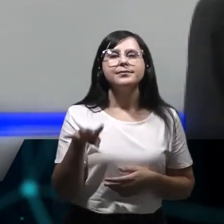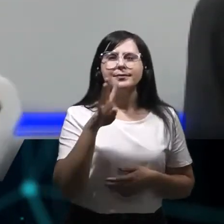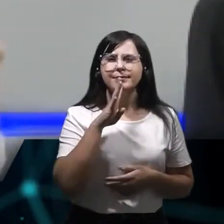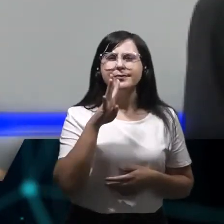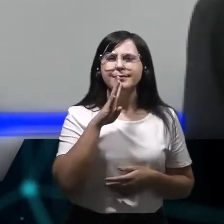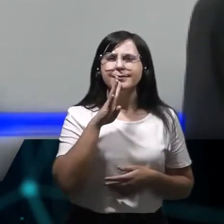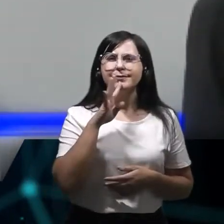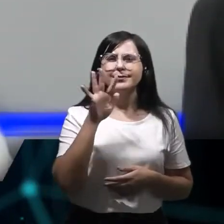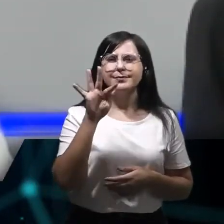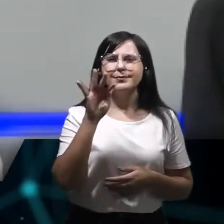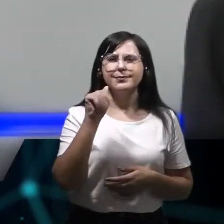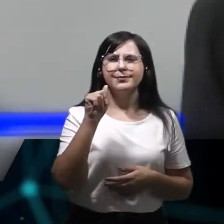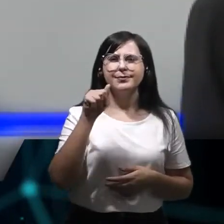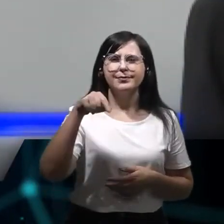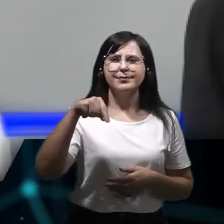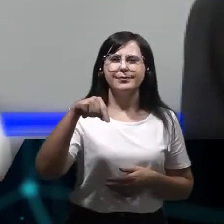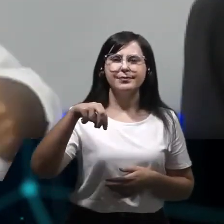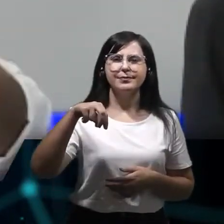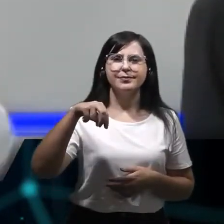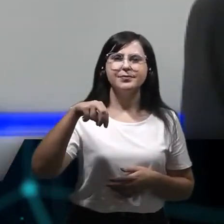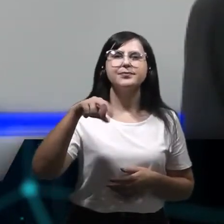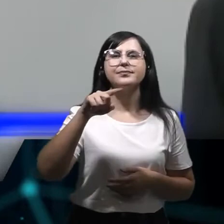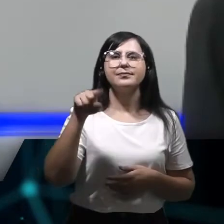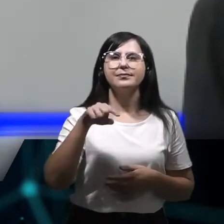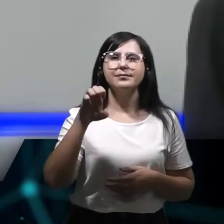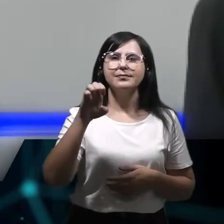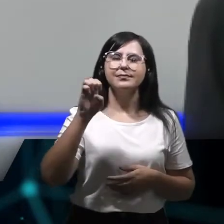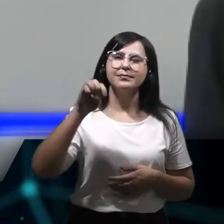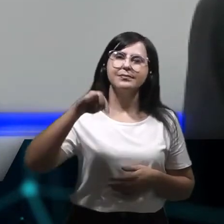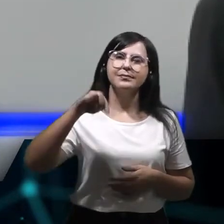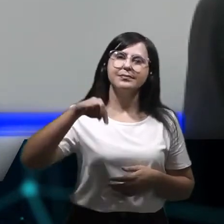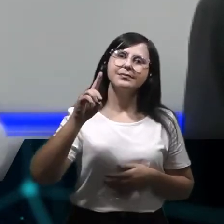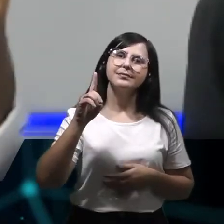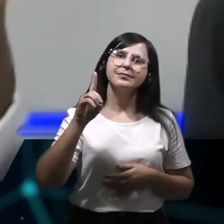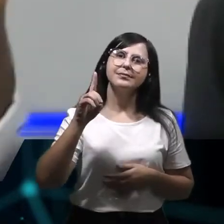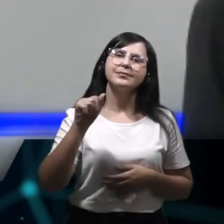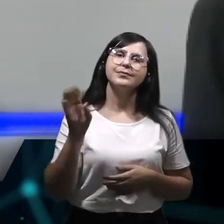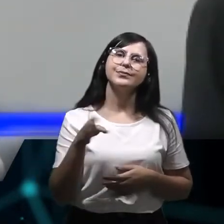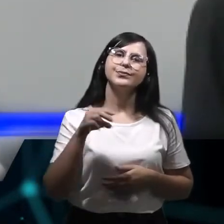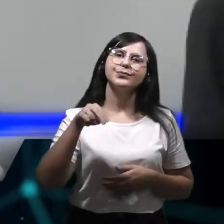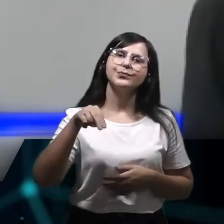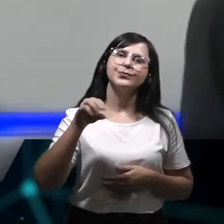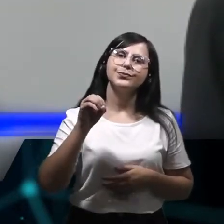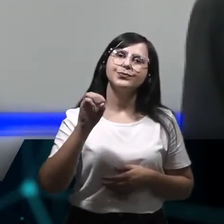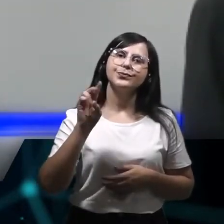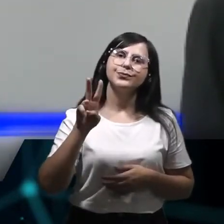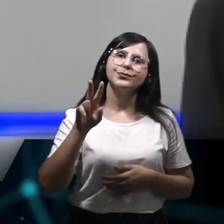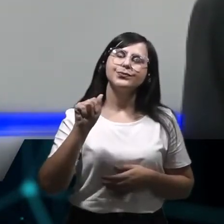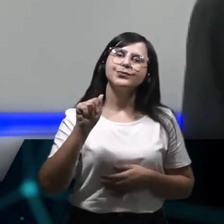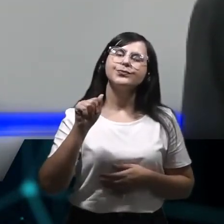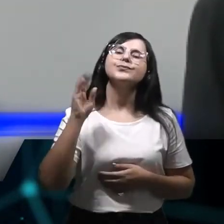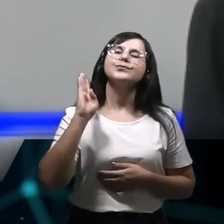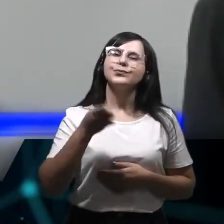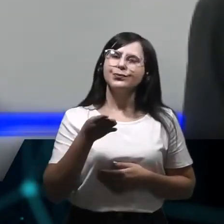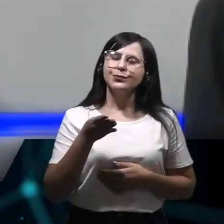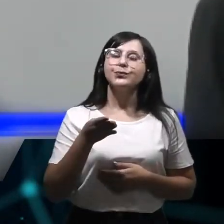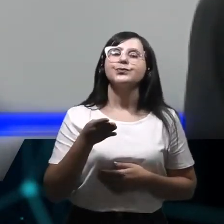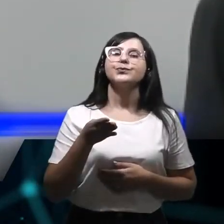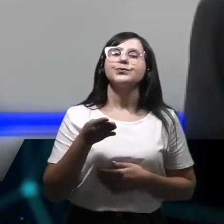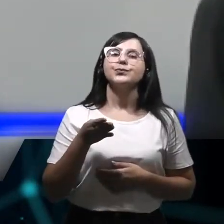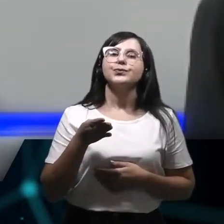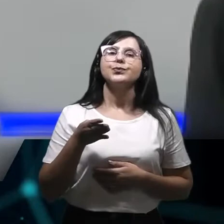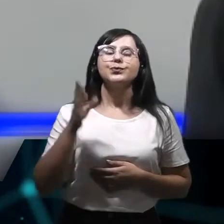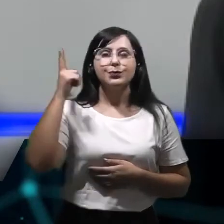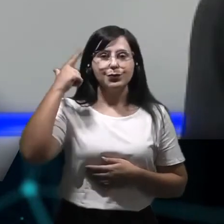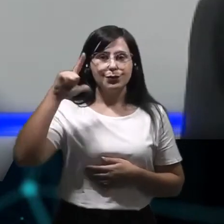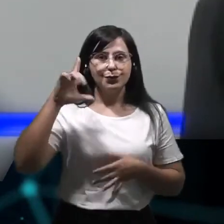Nova, que ninguém nunca se preocupou por água em Fazenda Nova. Perdemos Fazenda Nova, perdeu muito falta de água. E agora conseguimos, parceria com o governo do estado. Eu disse a